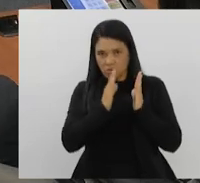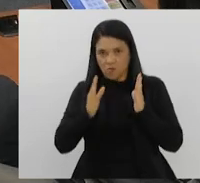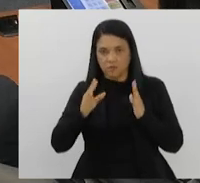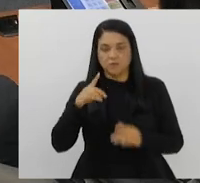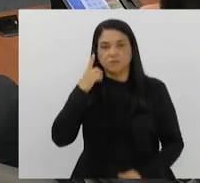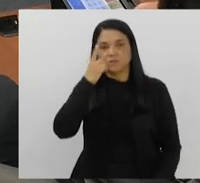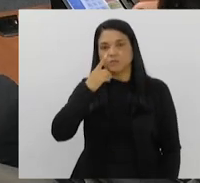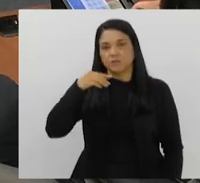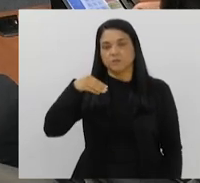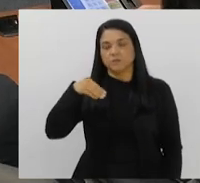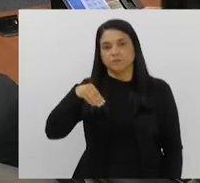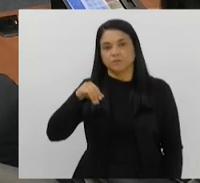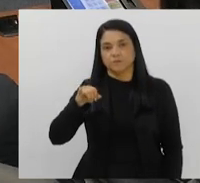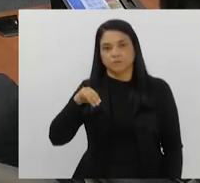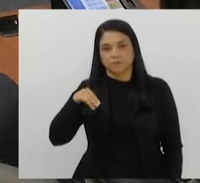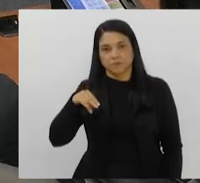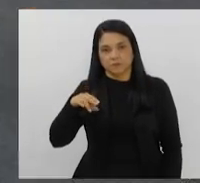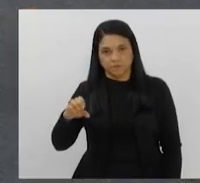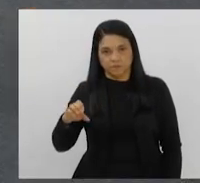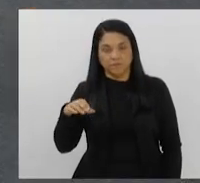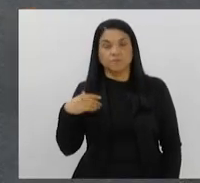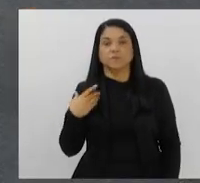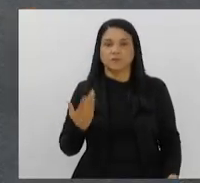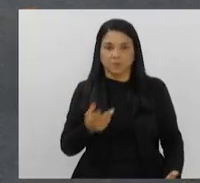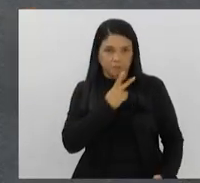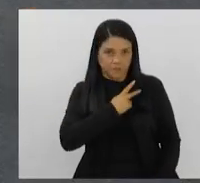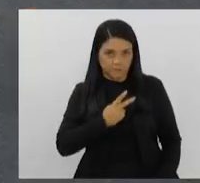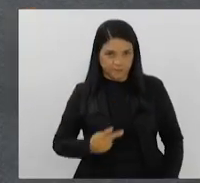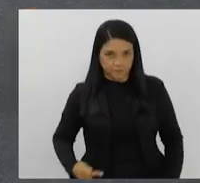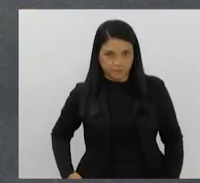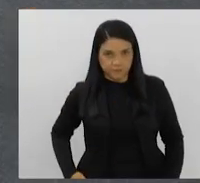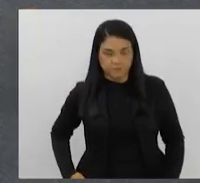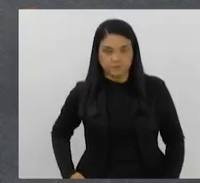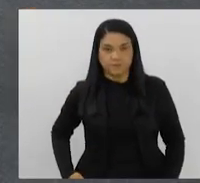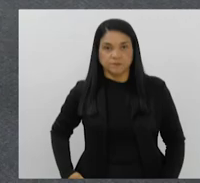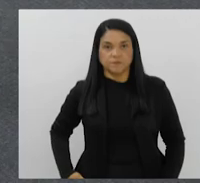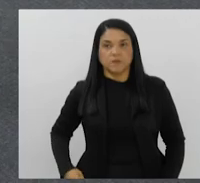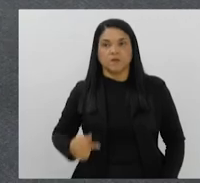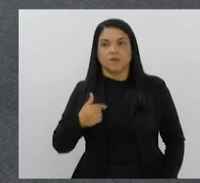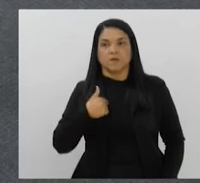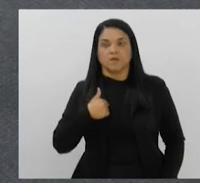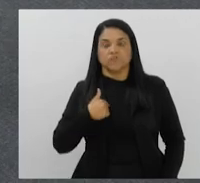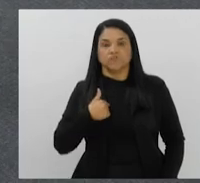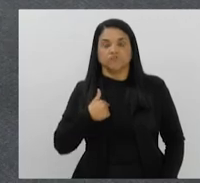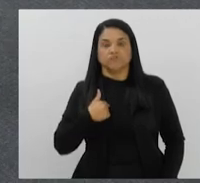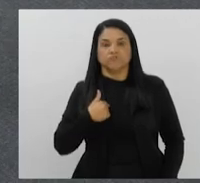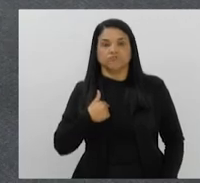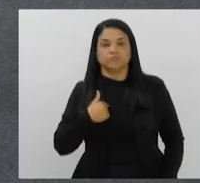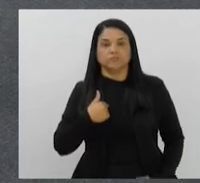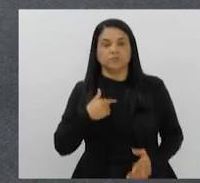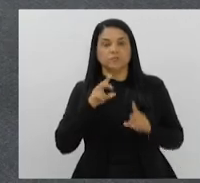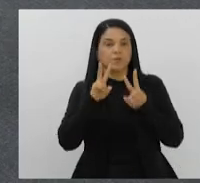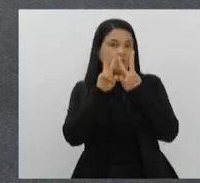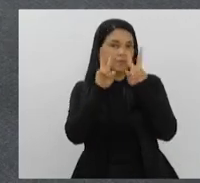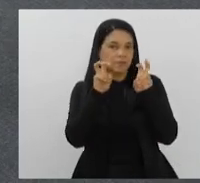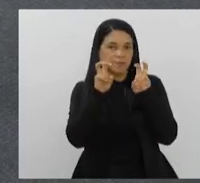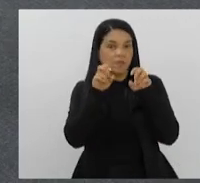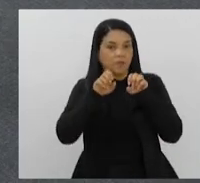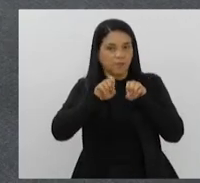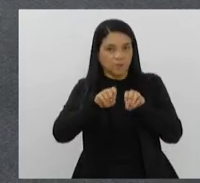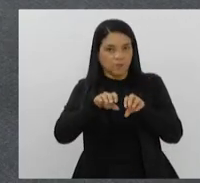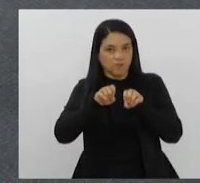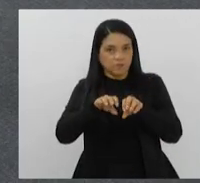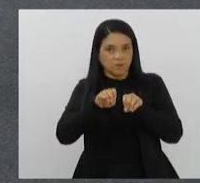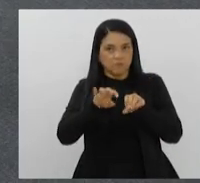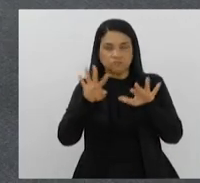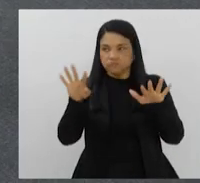nosso nobre deputado Carlos Mink. Senhor presidente, o meu pela ordem diz respeito à questão da educação, então chama a atenção